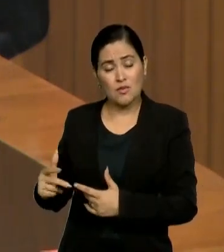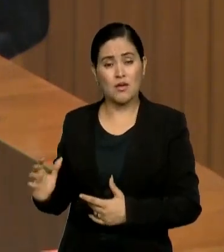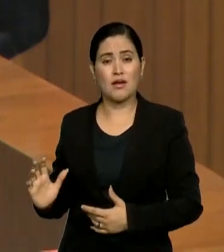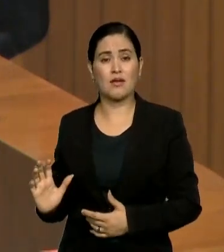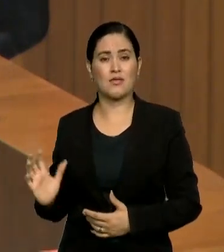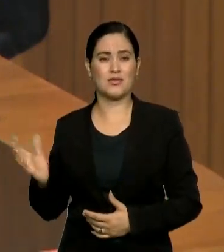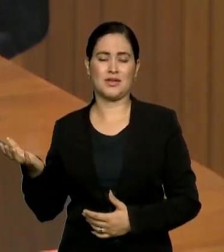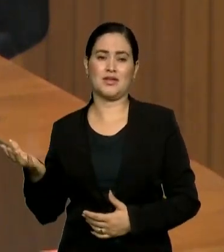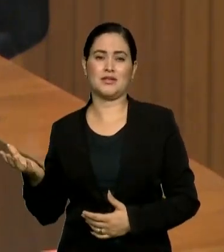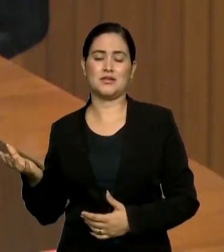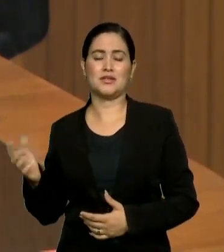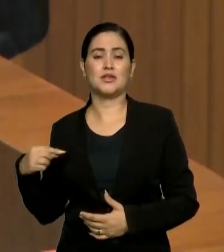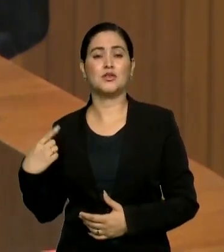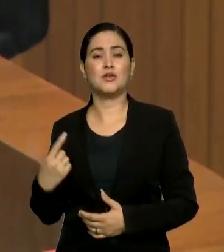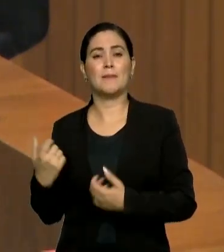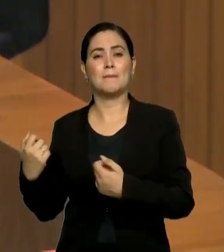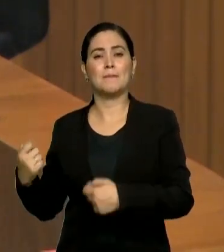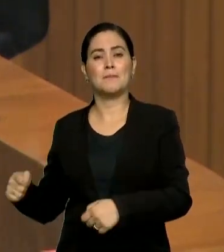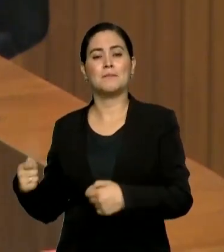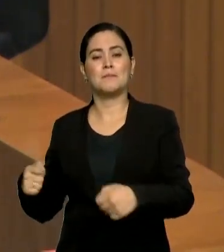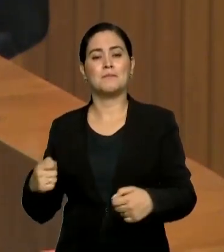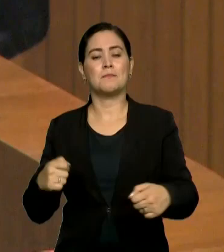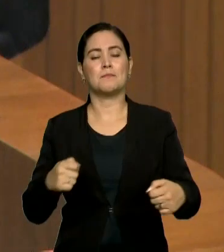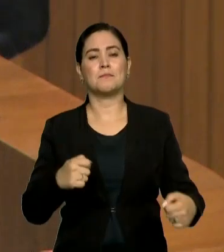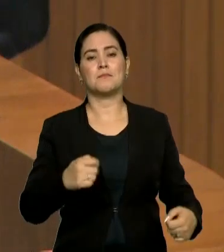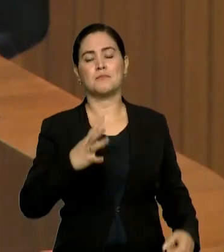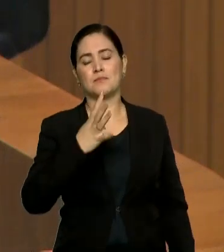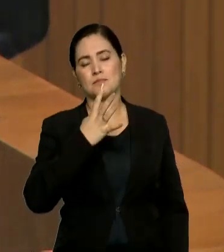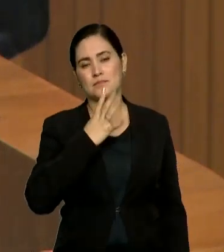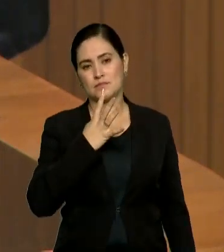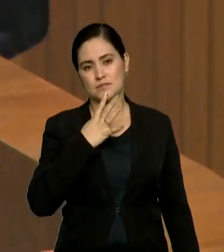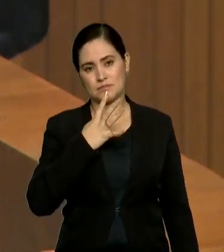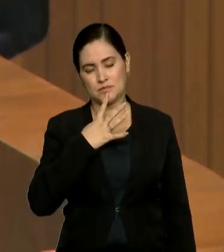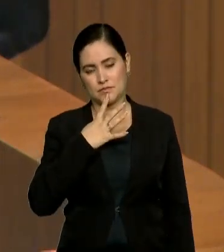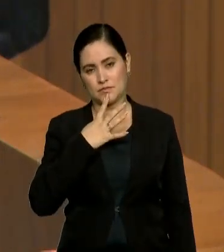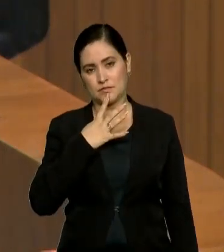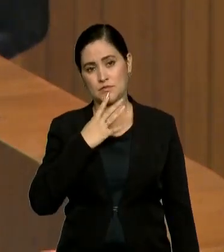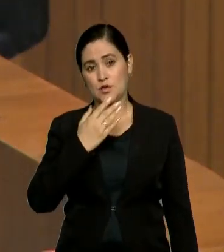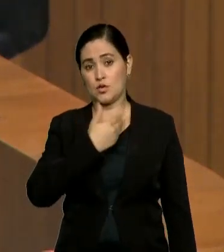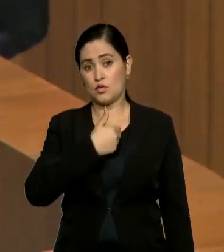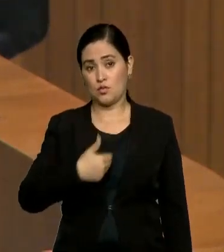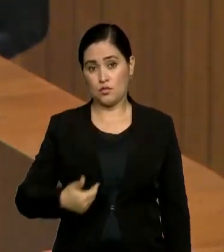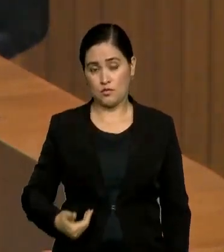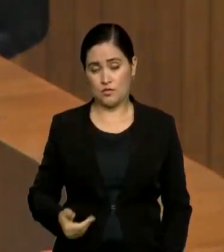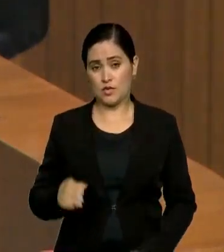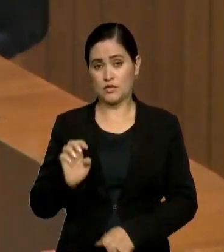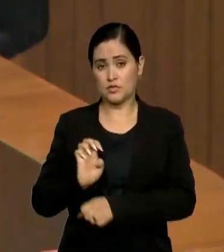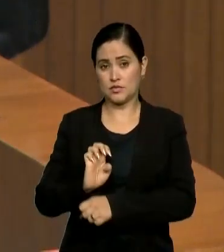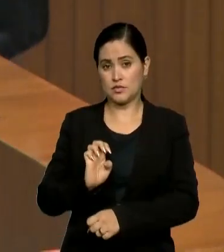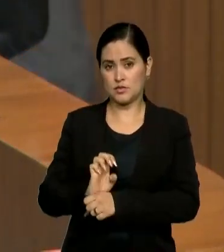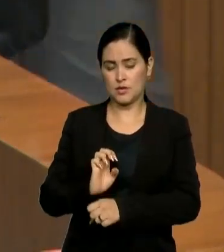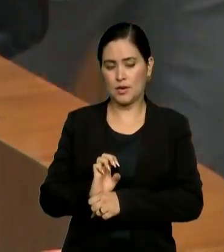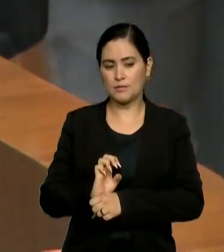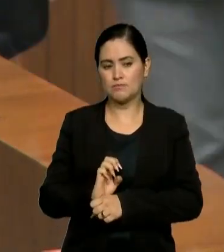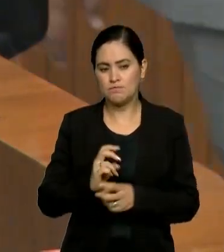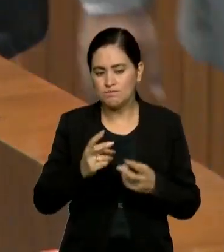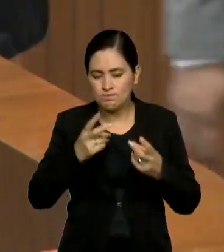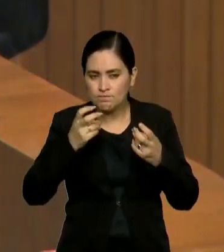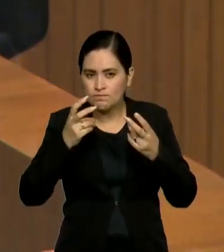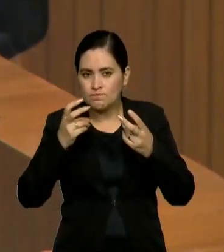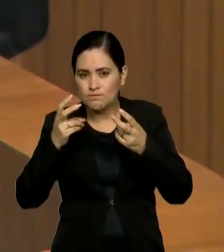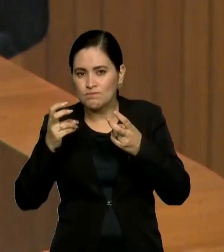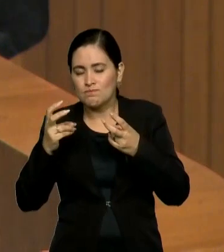verdadeiras necessidades, e o governo do Estado enxergou isto, com essa nota solidária. Eu tenho certeza absoluta